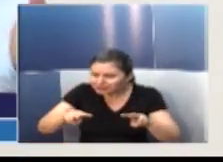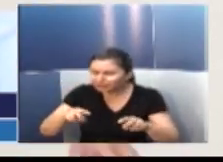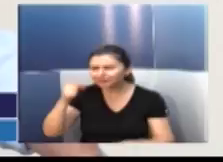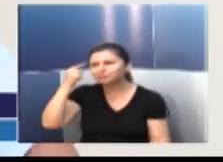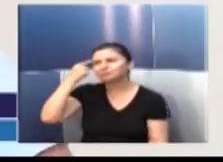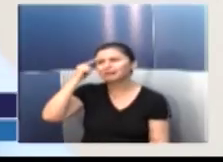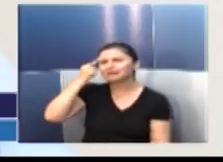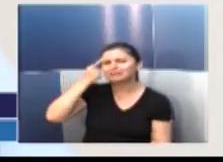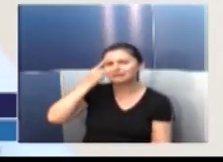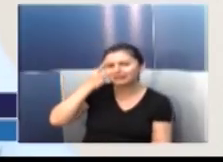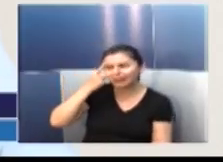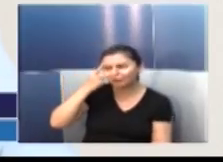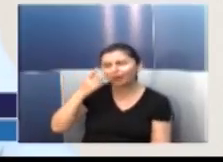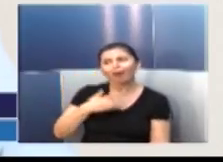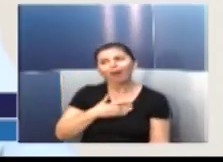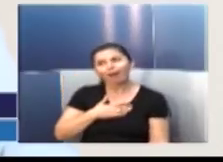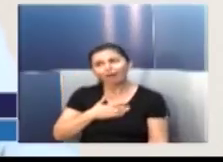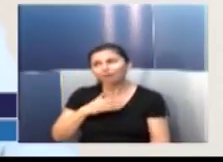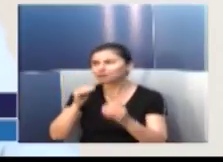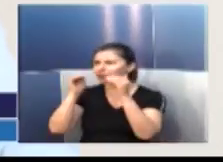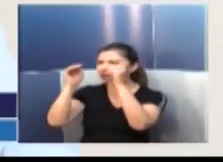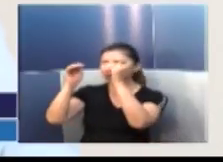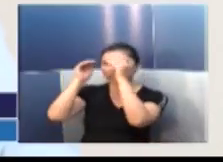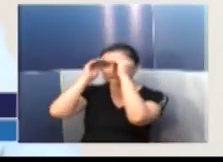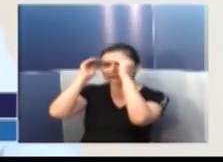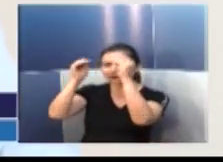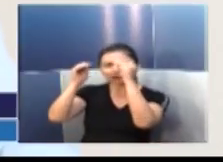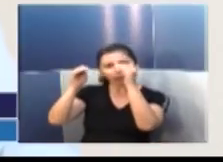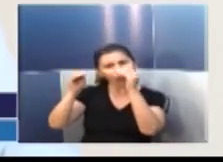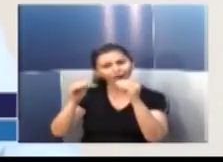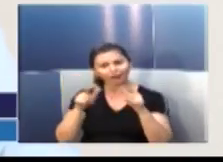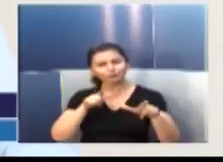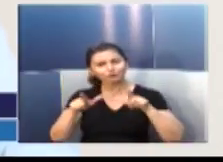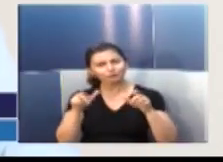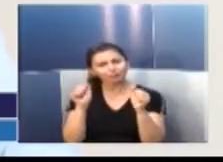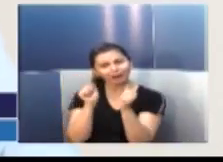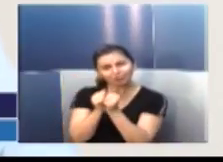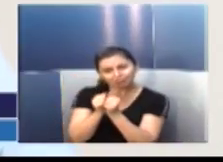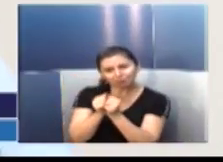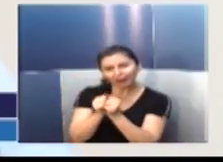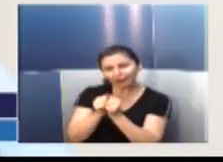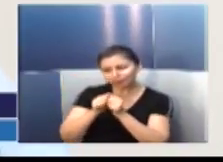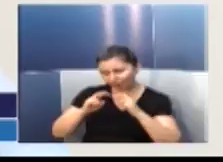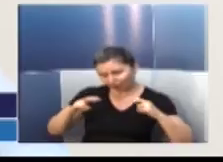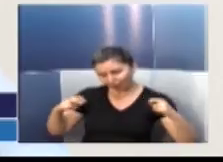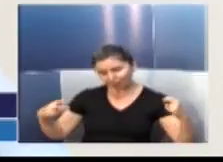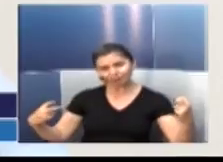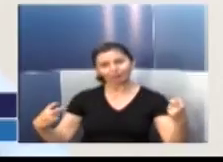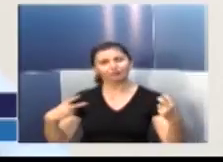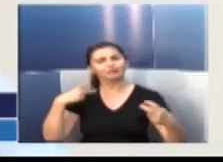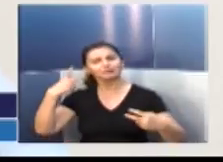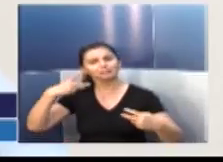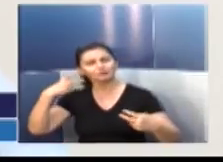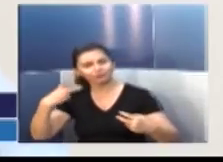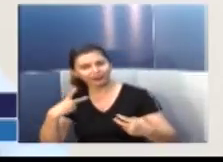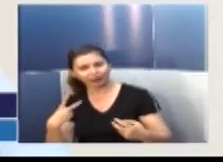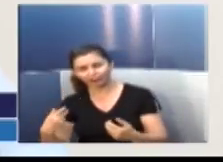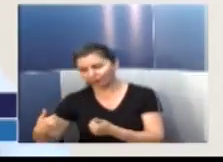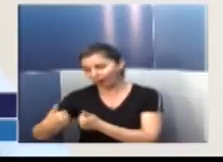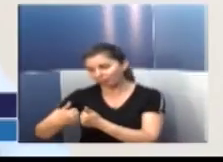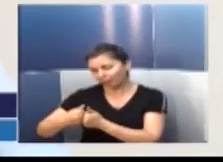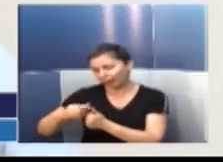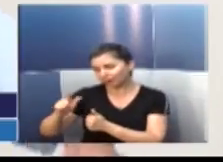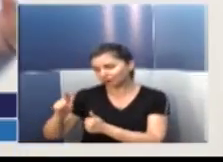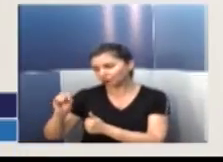sinto lisonjeado de estar ao lado ali, fisicamente, né, aqui no plenário. A minha disposição é logo ao lado do vereador Gonzaga. Tenho aprendido muito, viu,